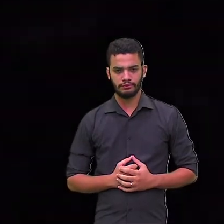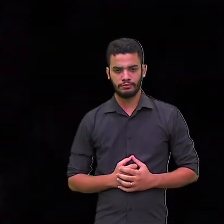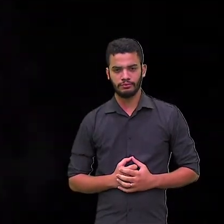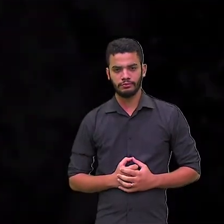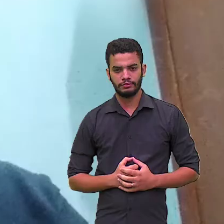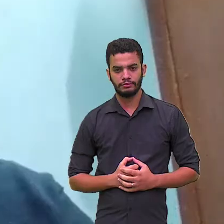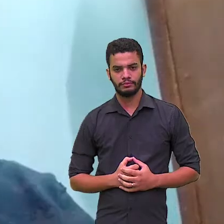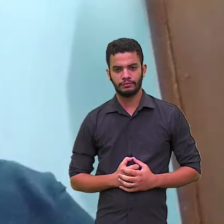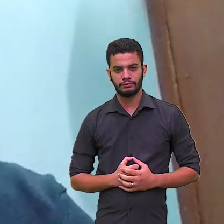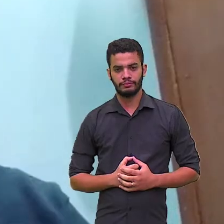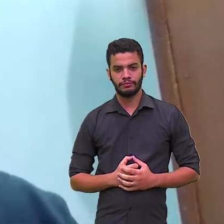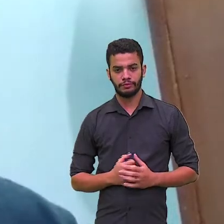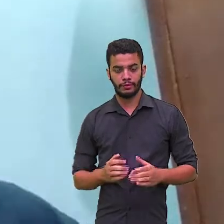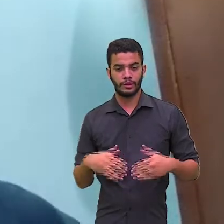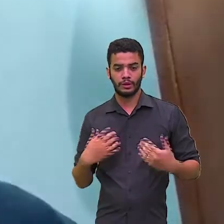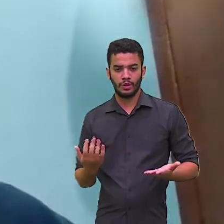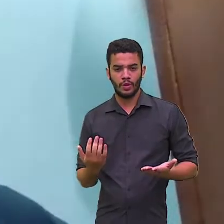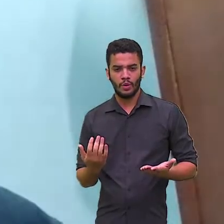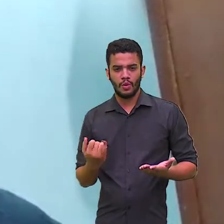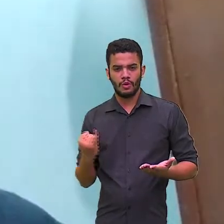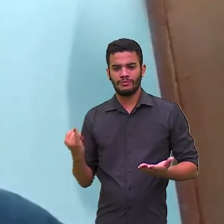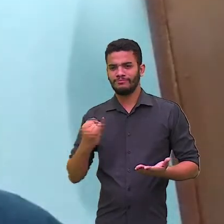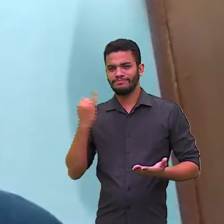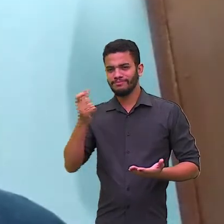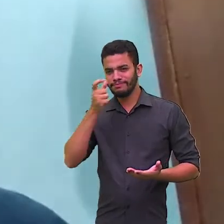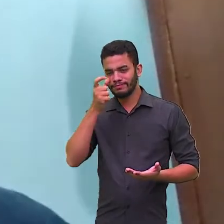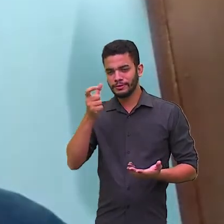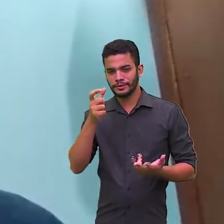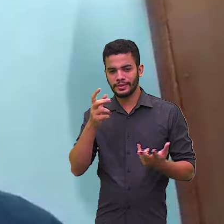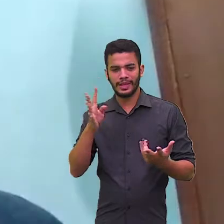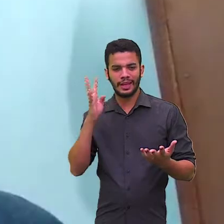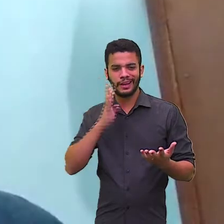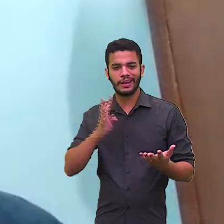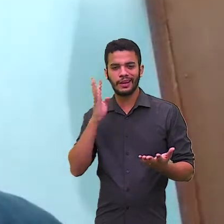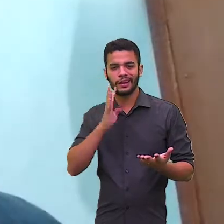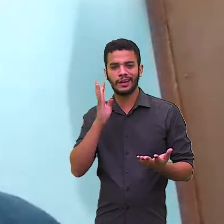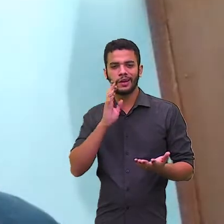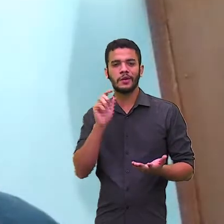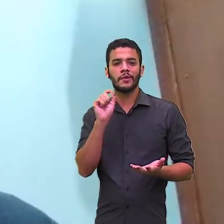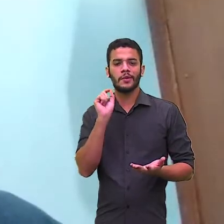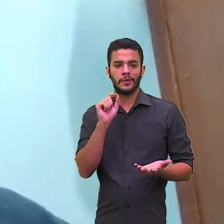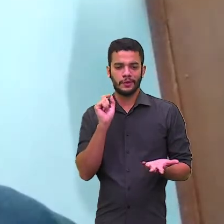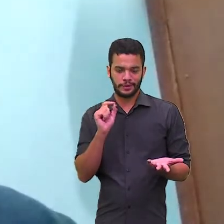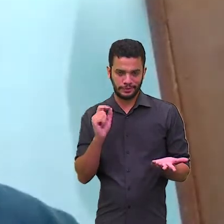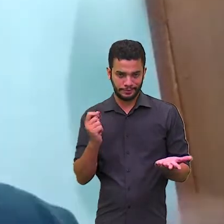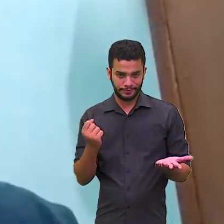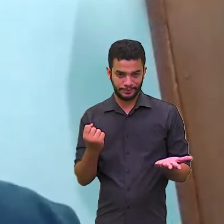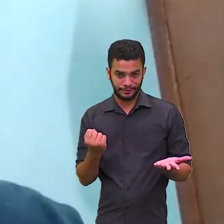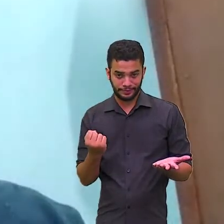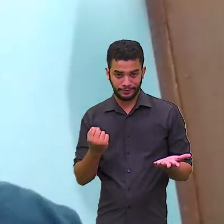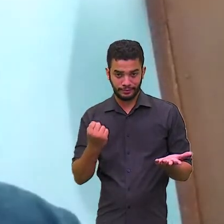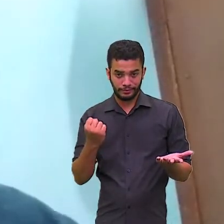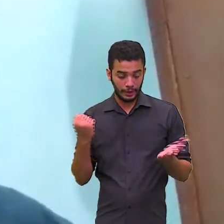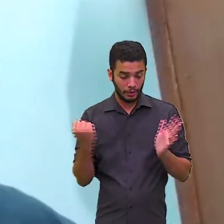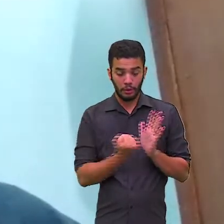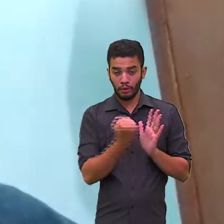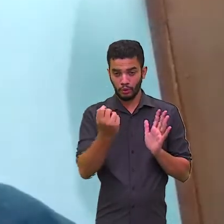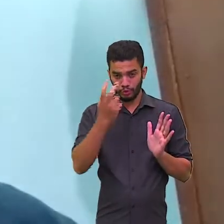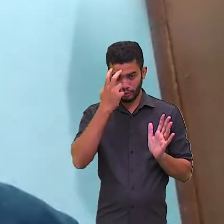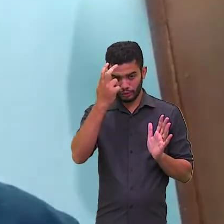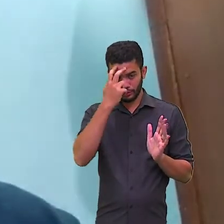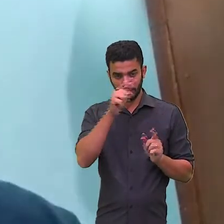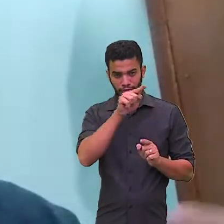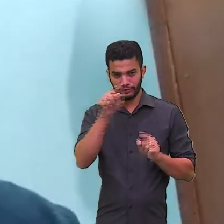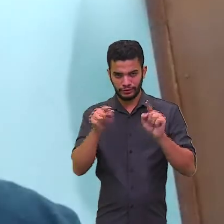Muito interessante o que vocês já pensam sobre o que seja patrimônio cultural. A partir disso,